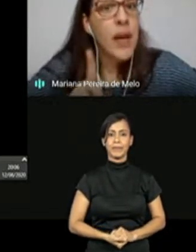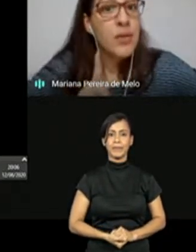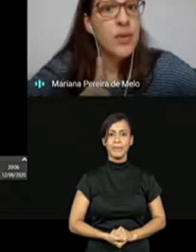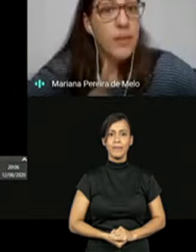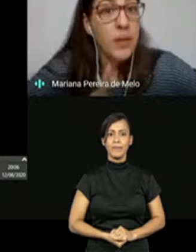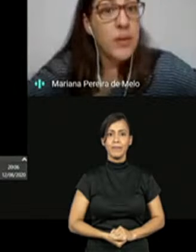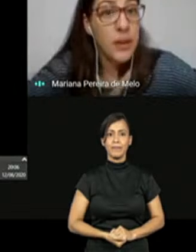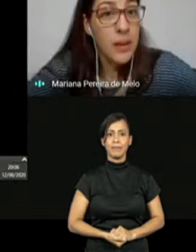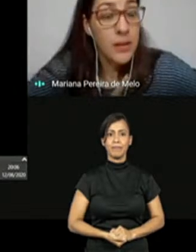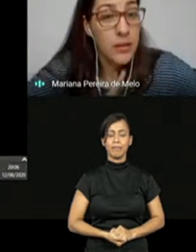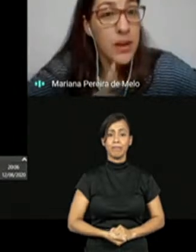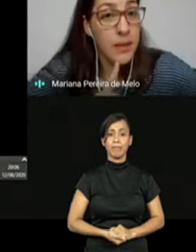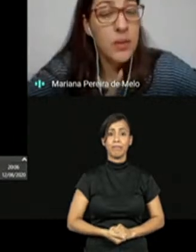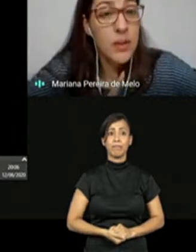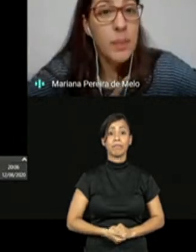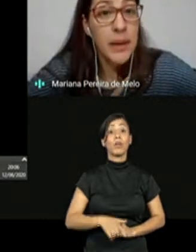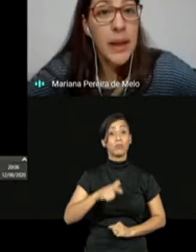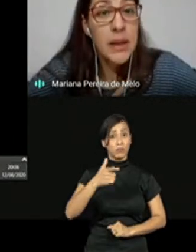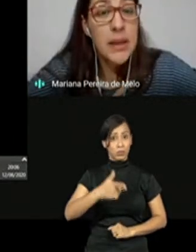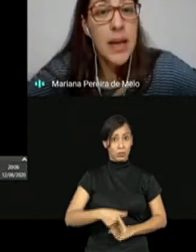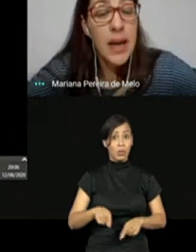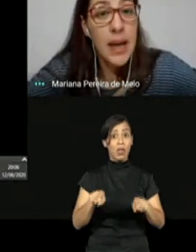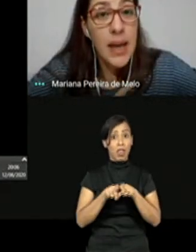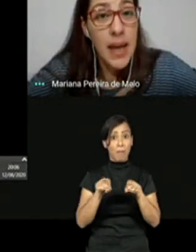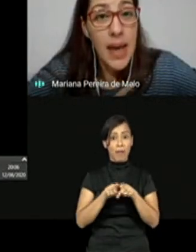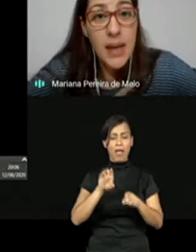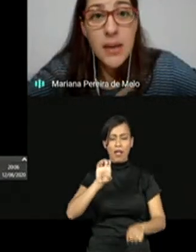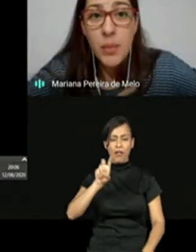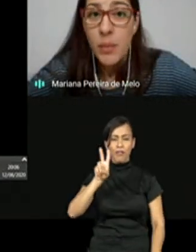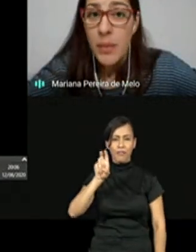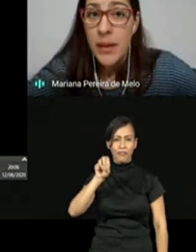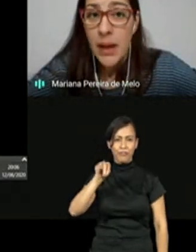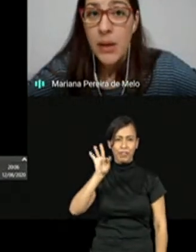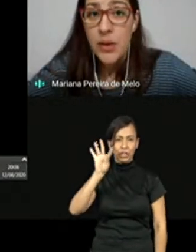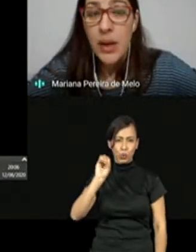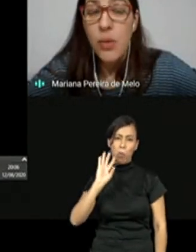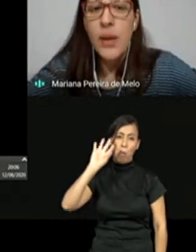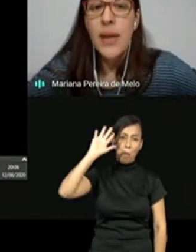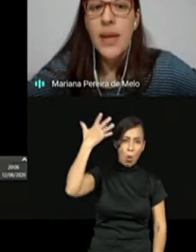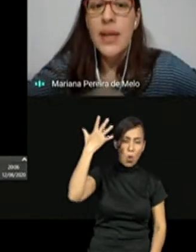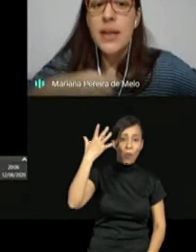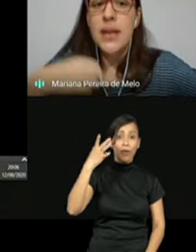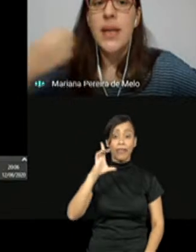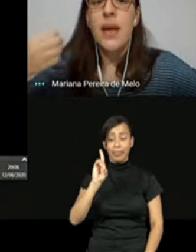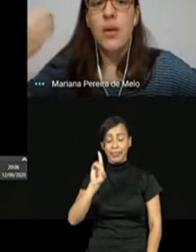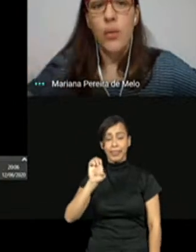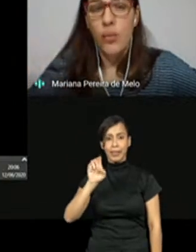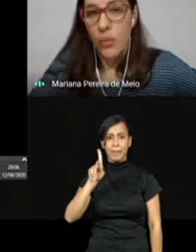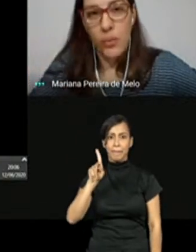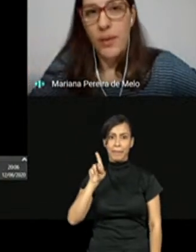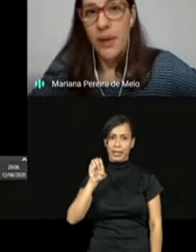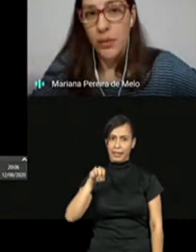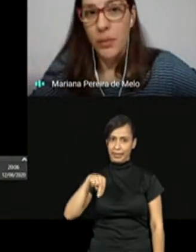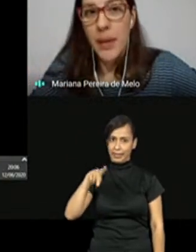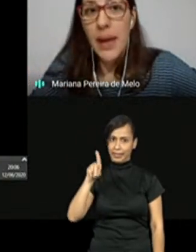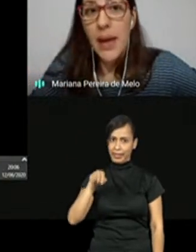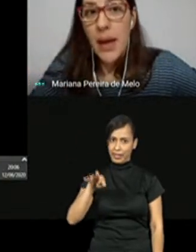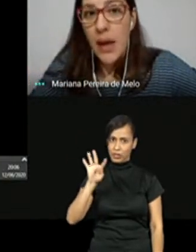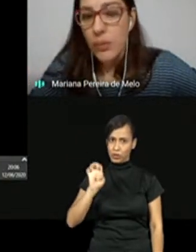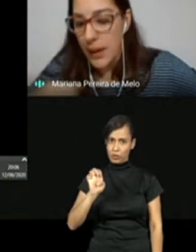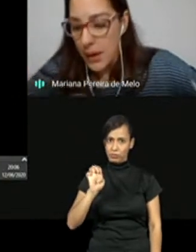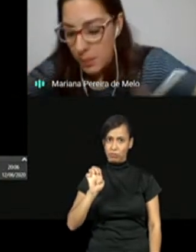Já no caso de eventos dependentes, esta probabilidade, conhecer o evento